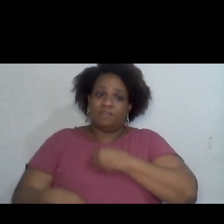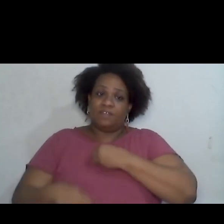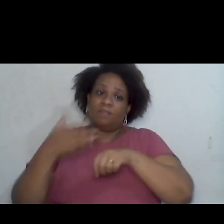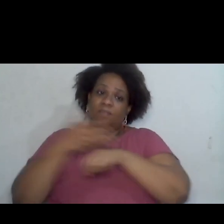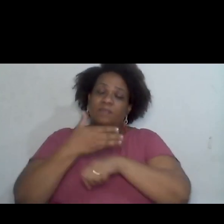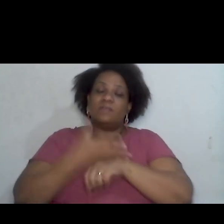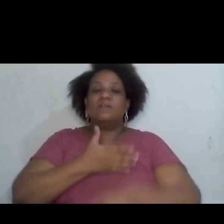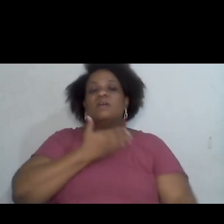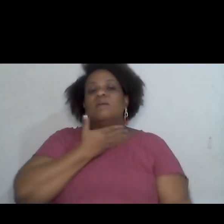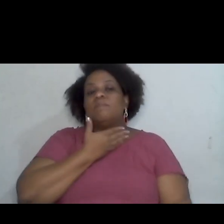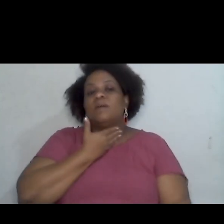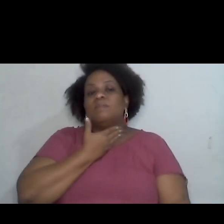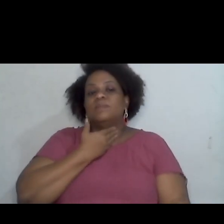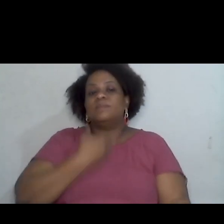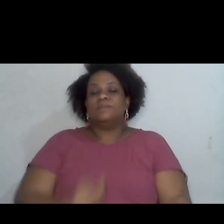bate-papo.